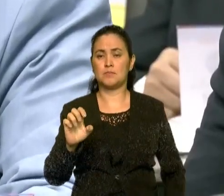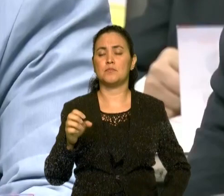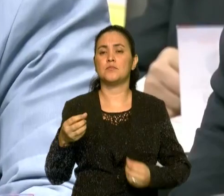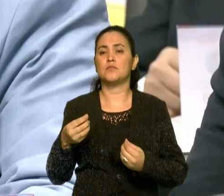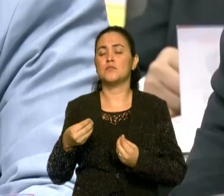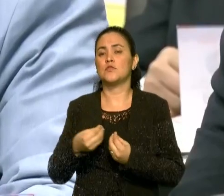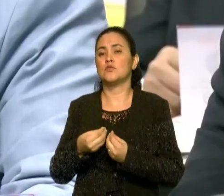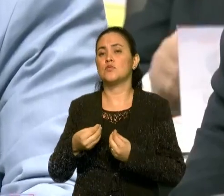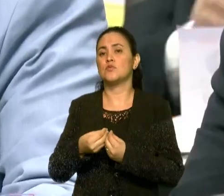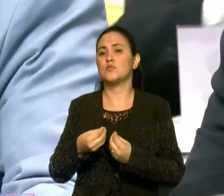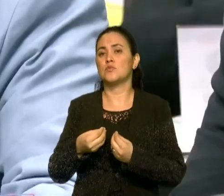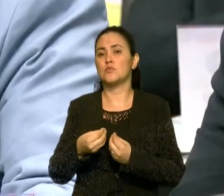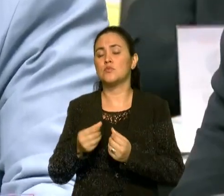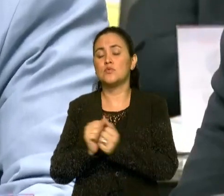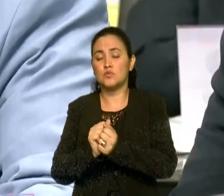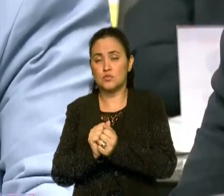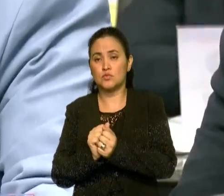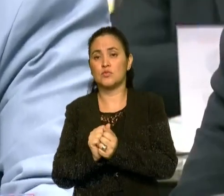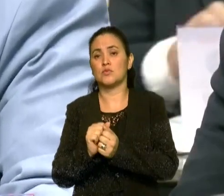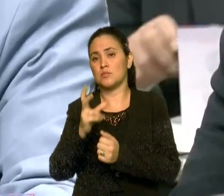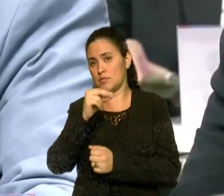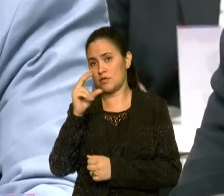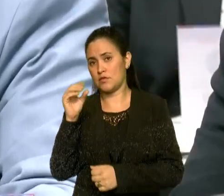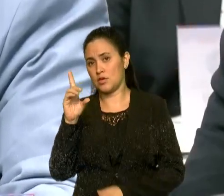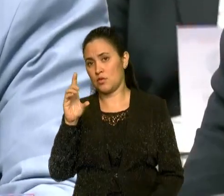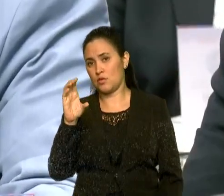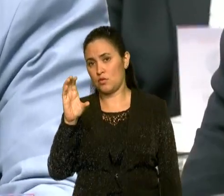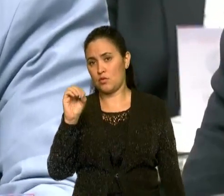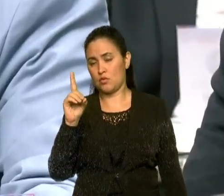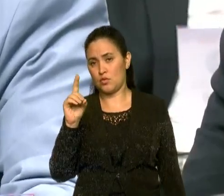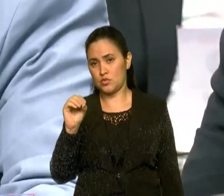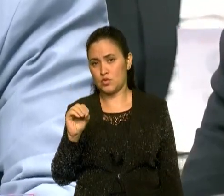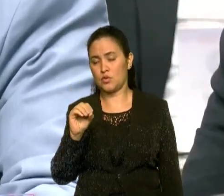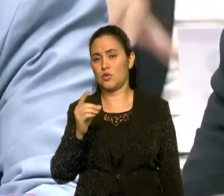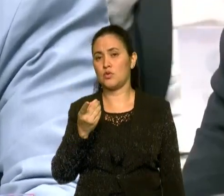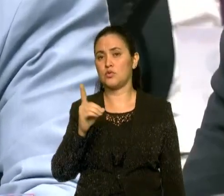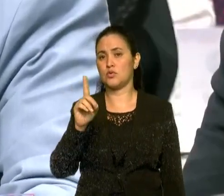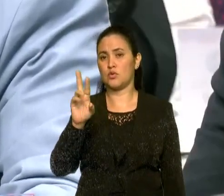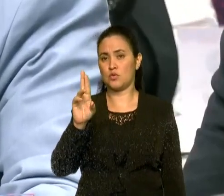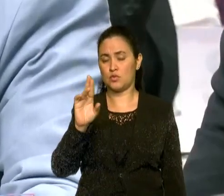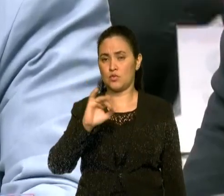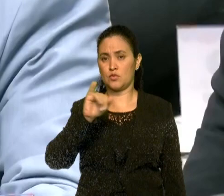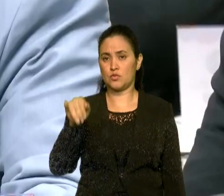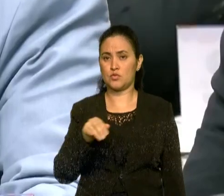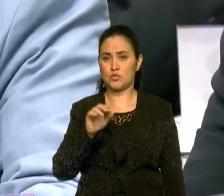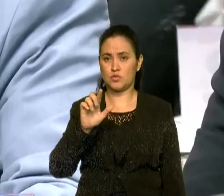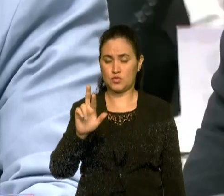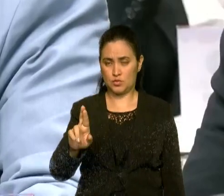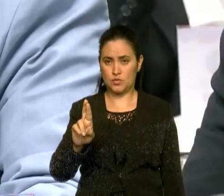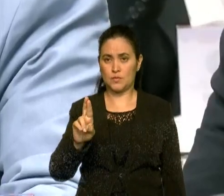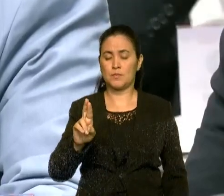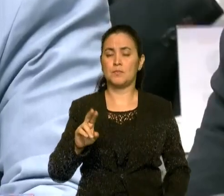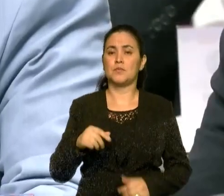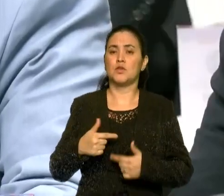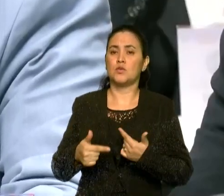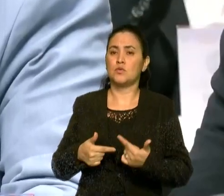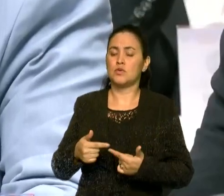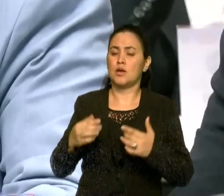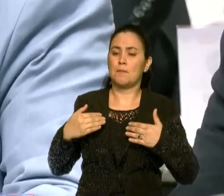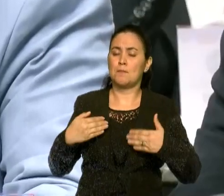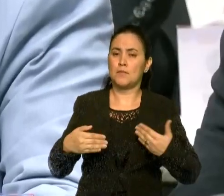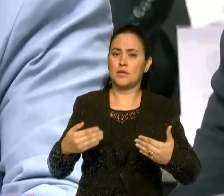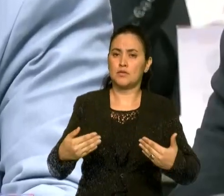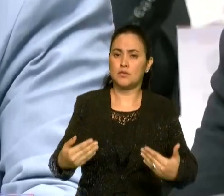sobre nos ministérios, Ministério do Desenvolvimento Regional e Integração Nacional, junto com